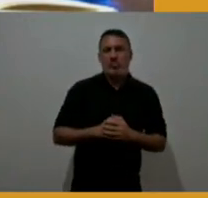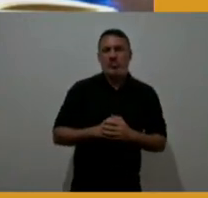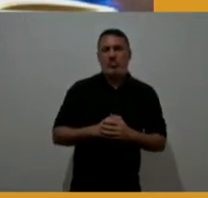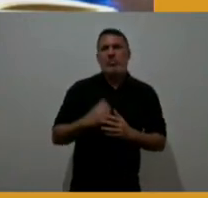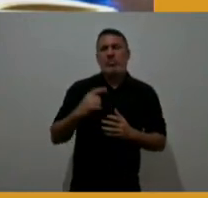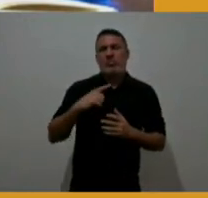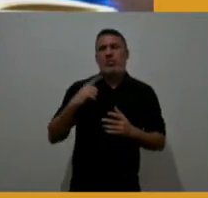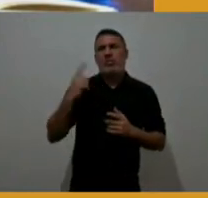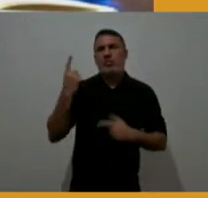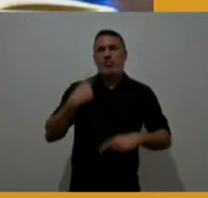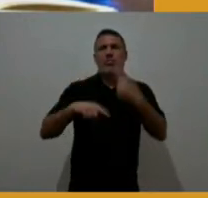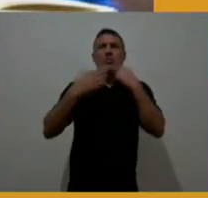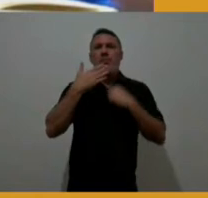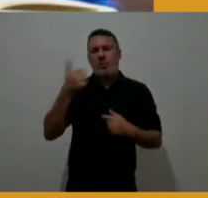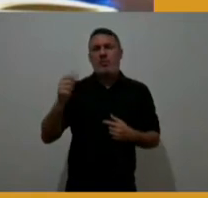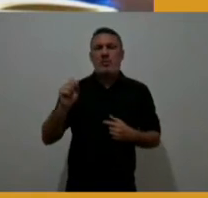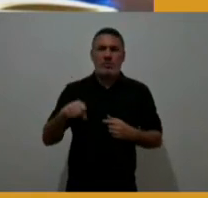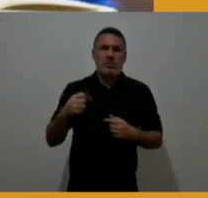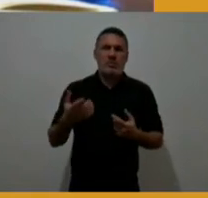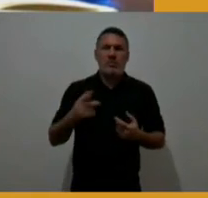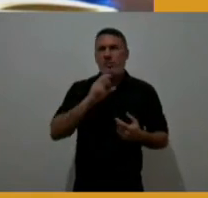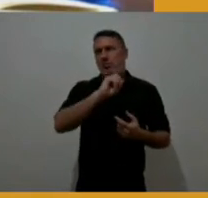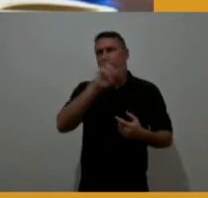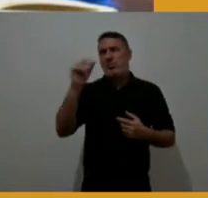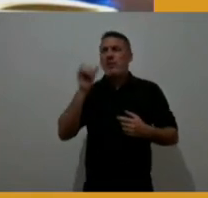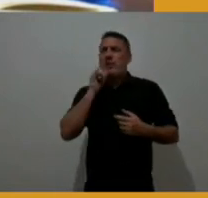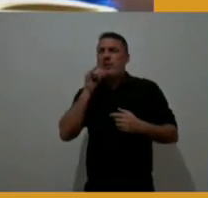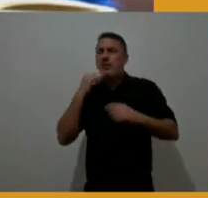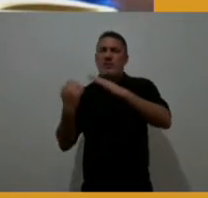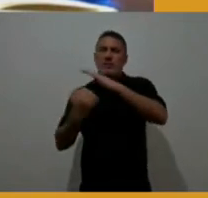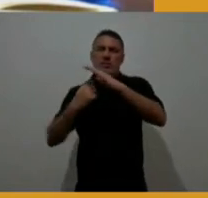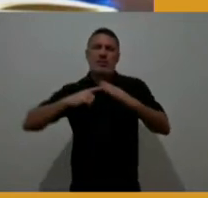Nós temos visto exemplos de